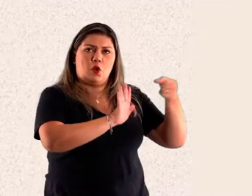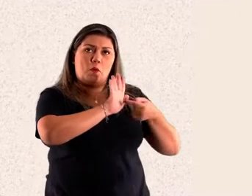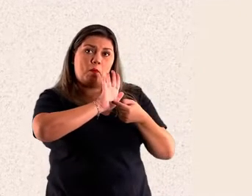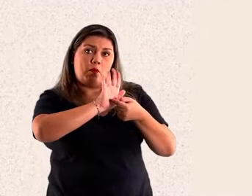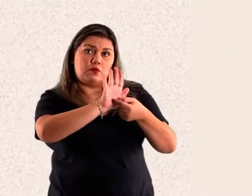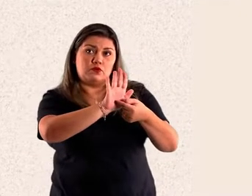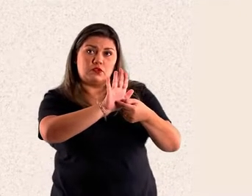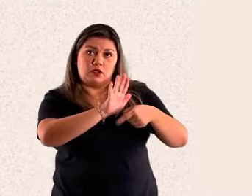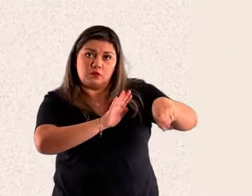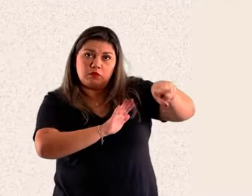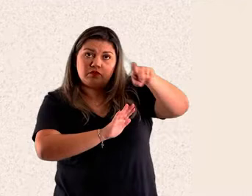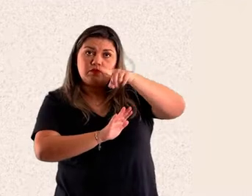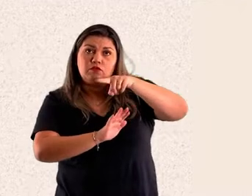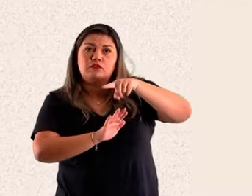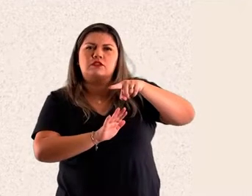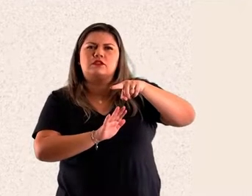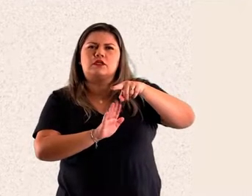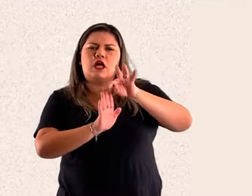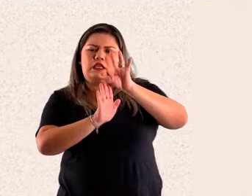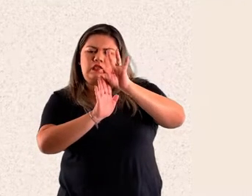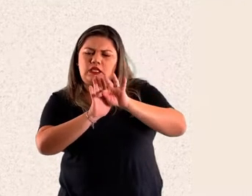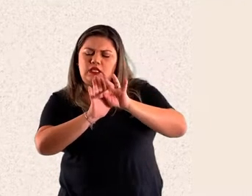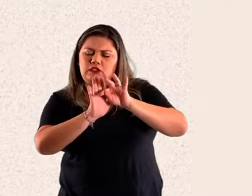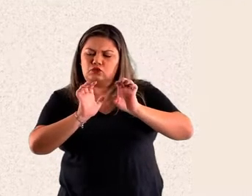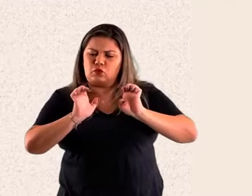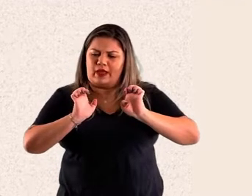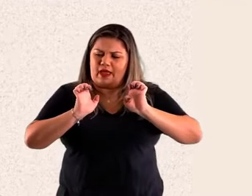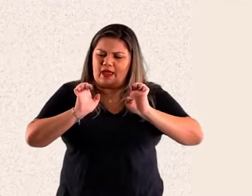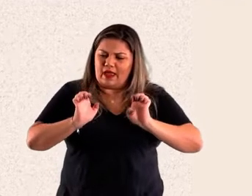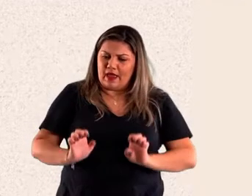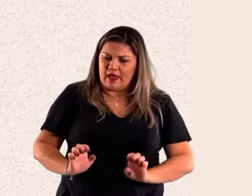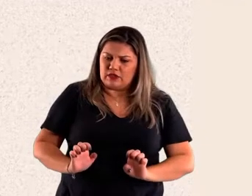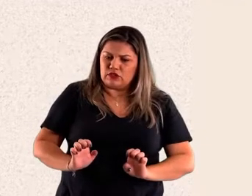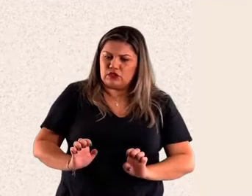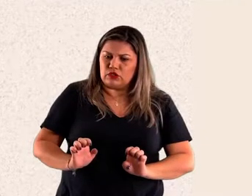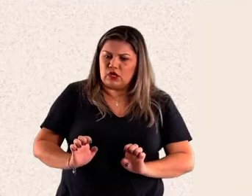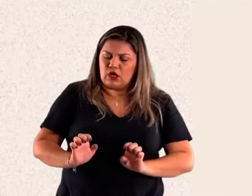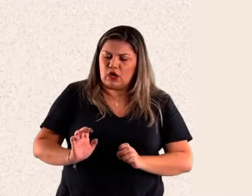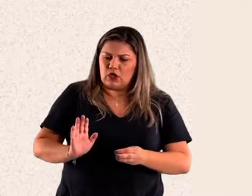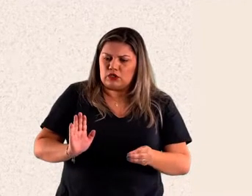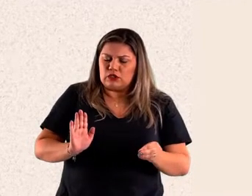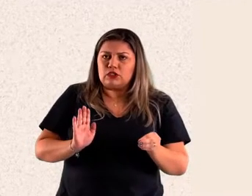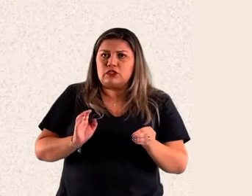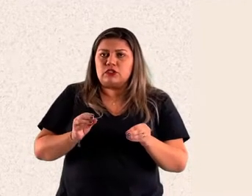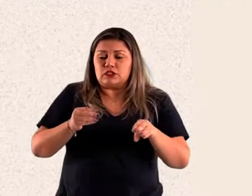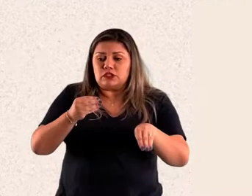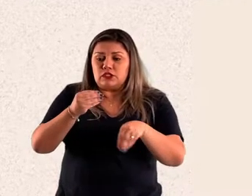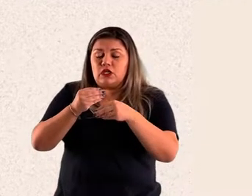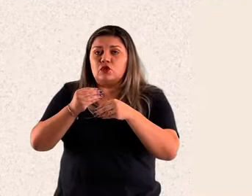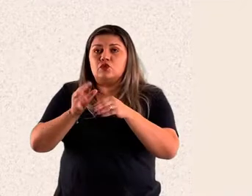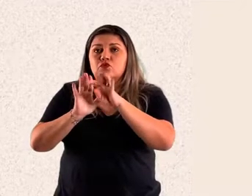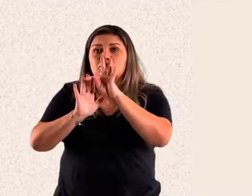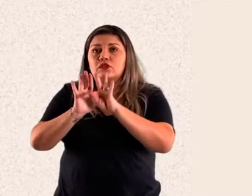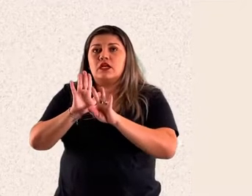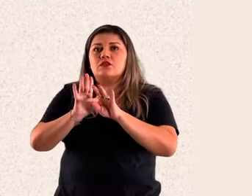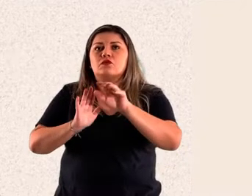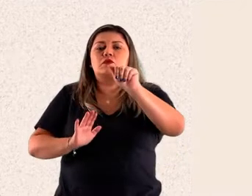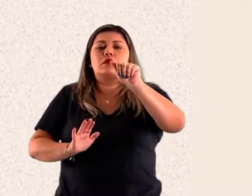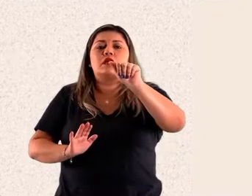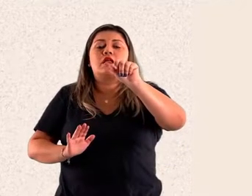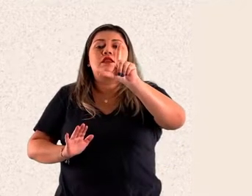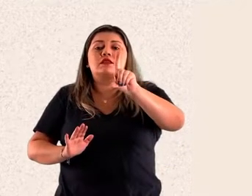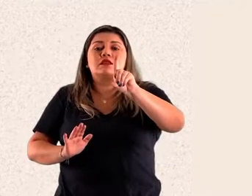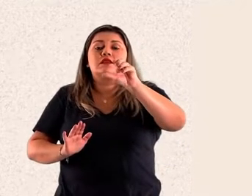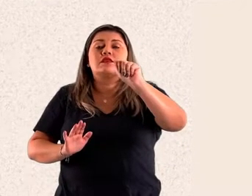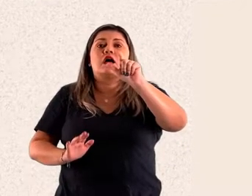vocês o essa ética né nas palavras do Dalai Lama que que ele fala assim que o objetivo